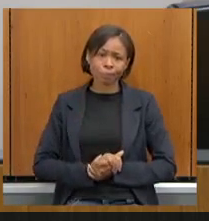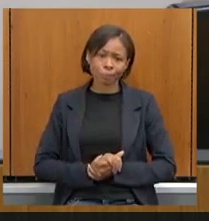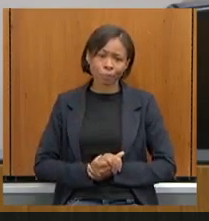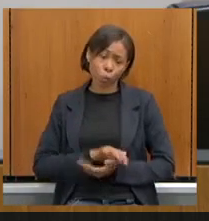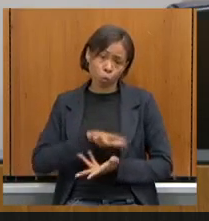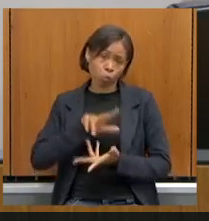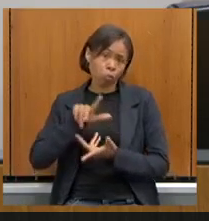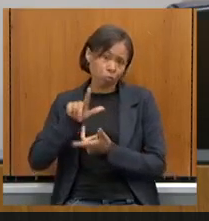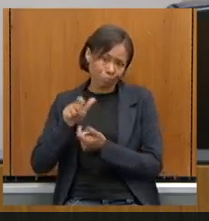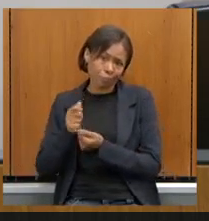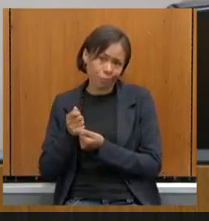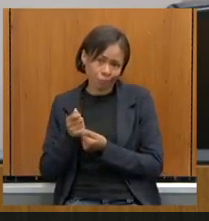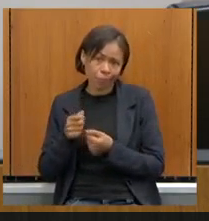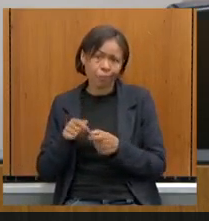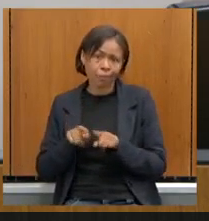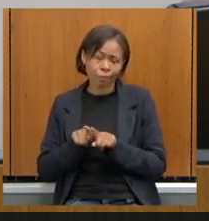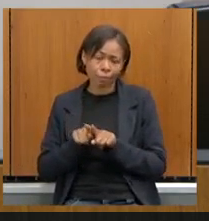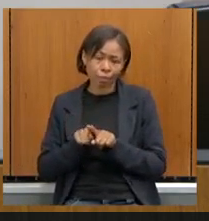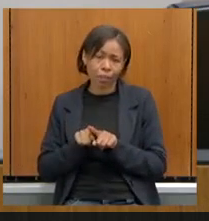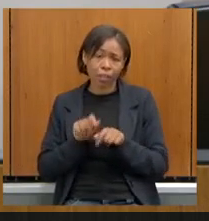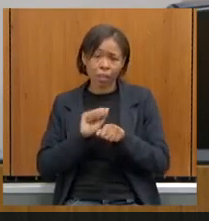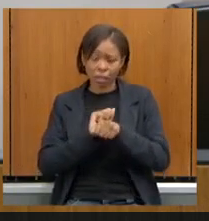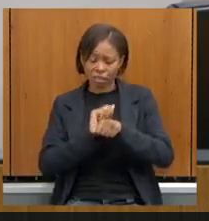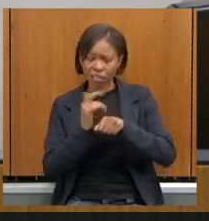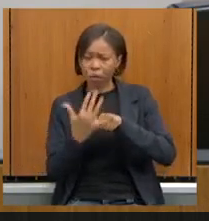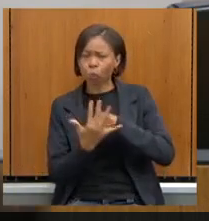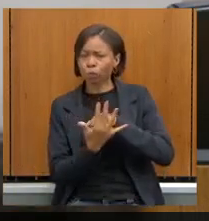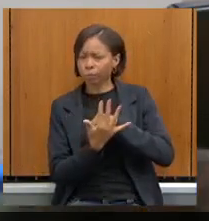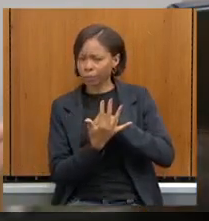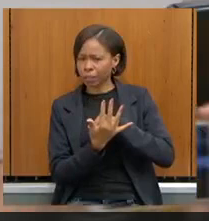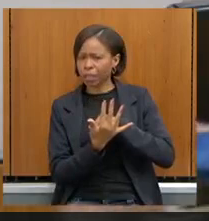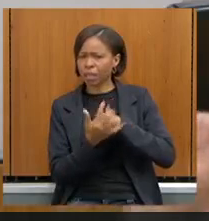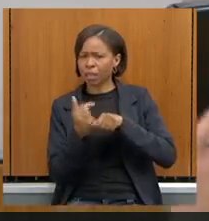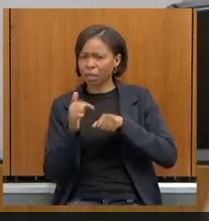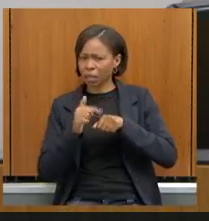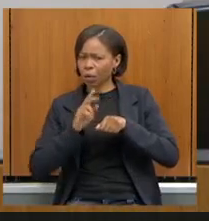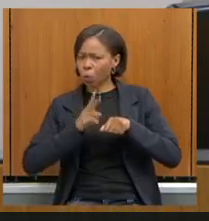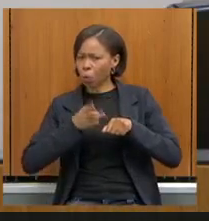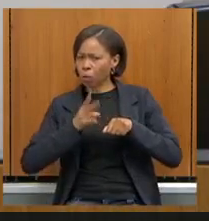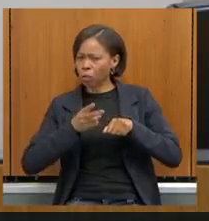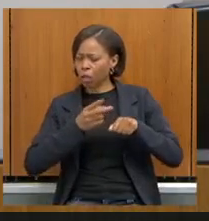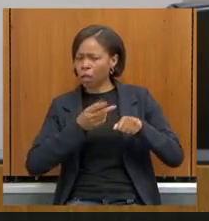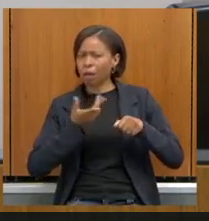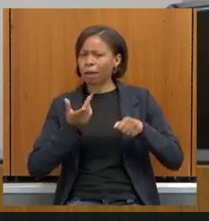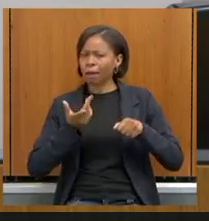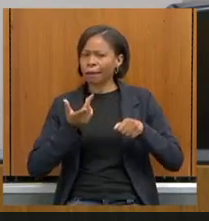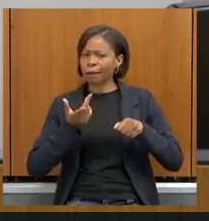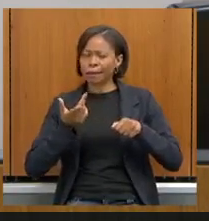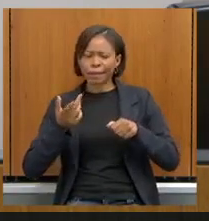E essa pandemia continua ainda a desafiar a medicina, enfim,